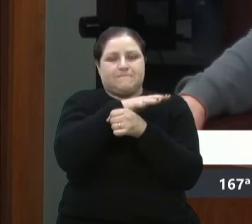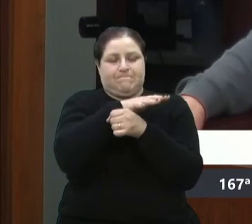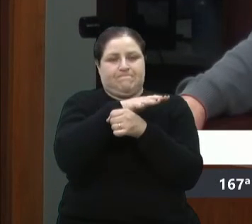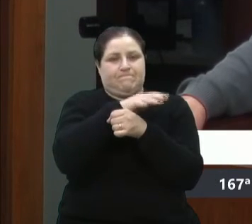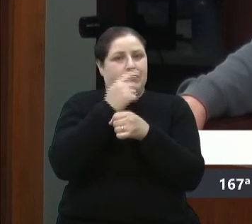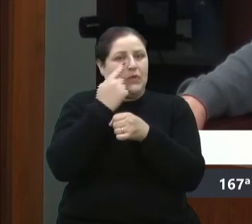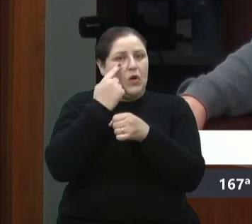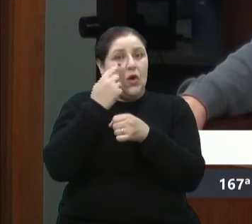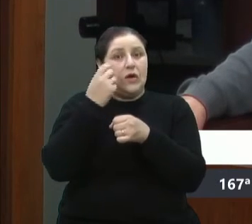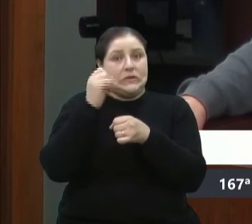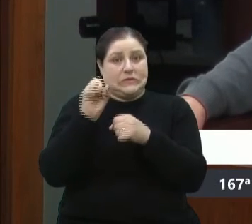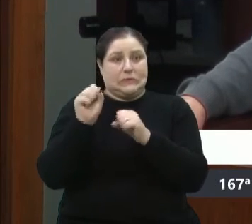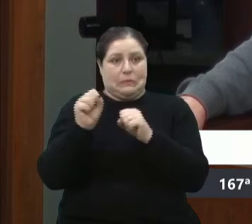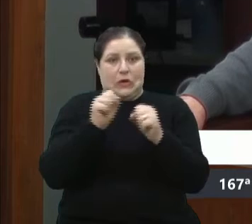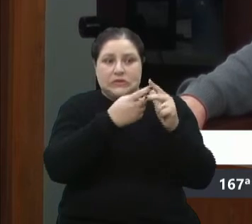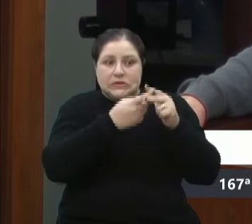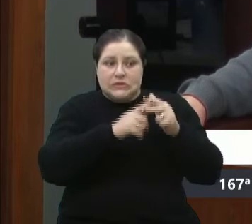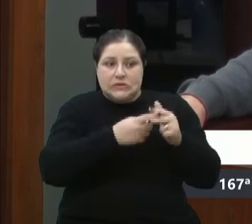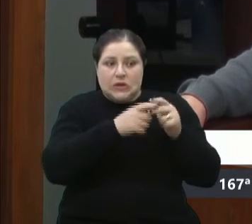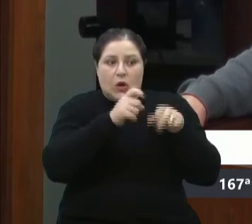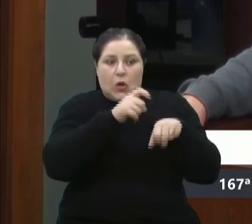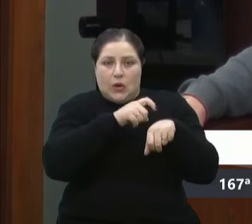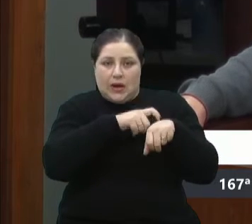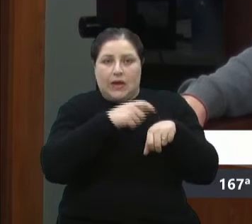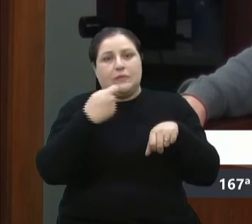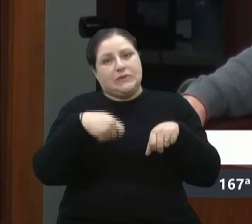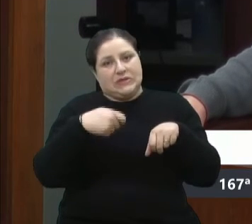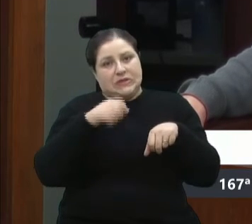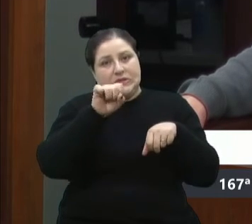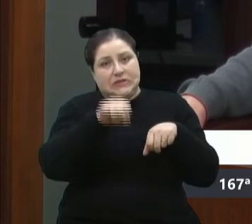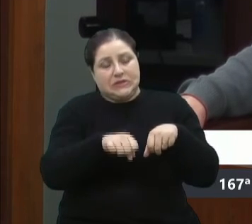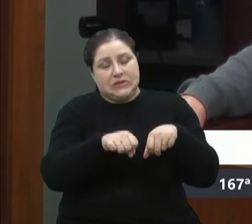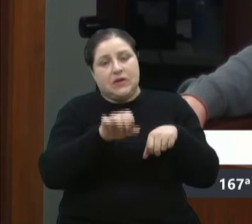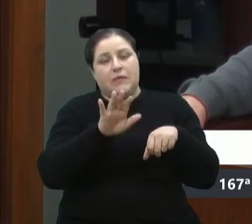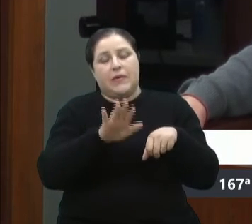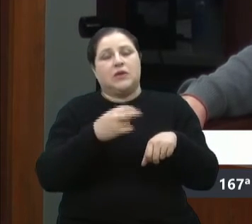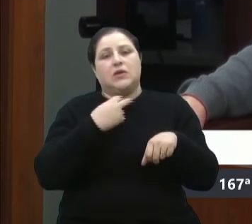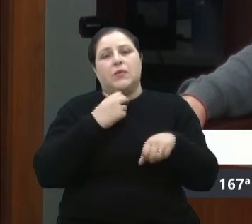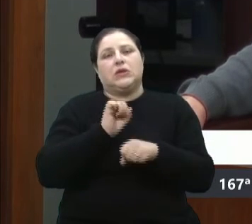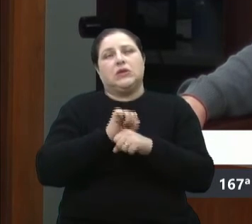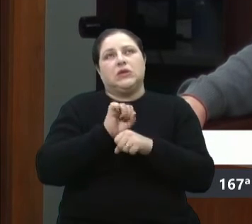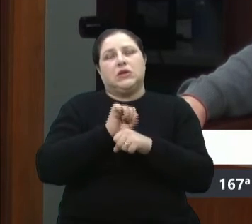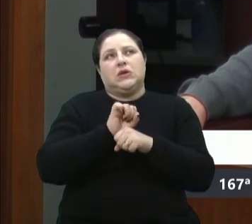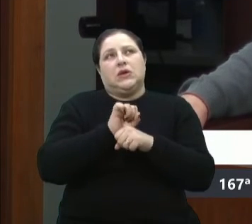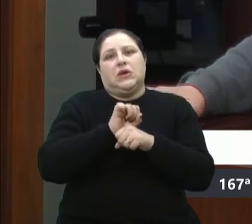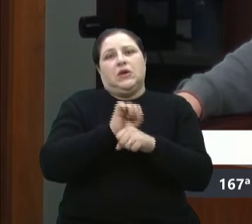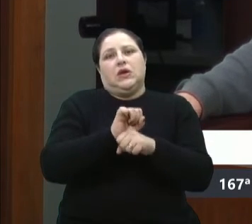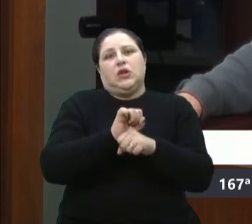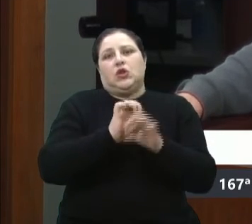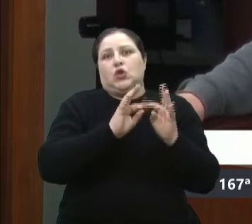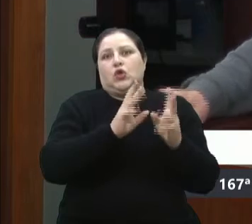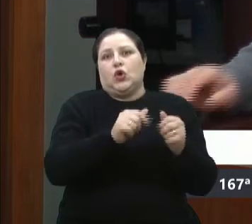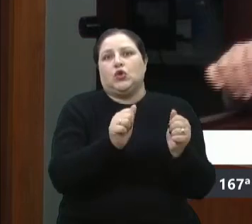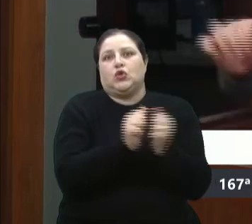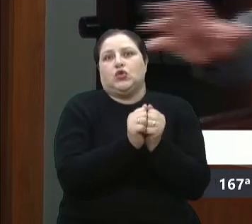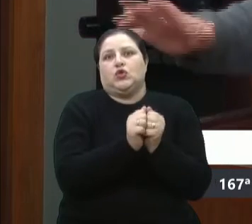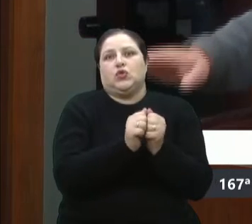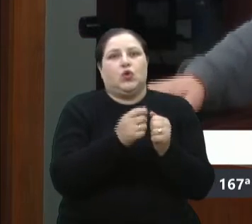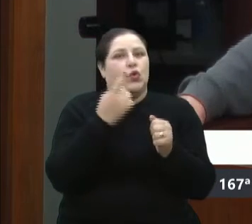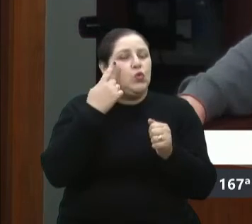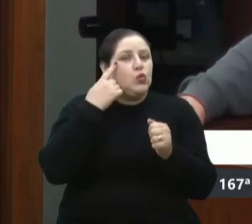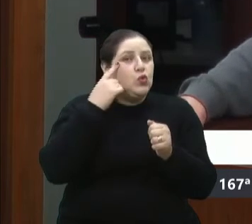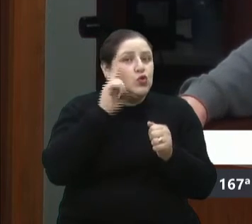esse ajuste, é preciso fazer esse ajuste, não esperar para fazer todos juntos. Só, aquele